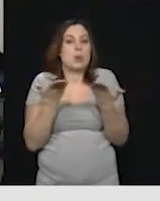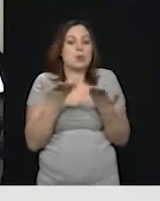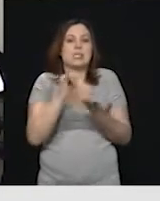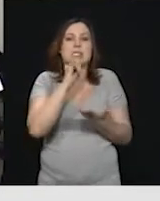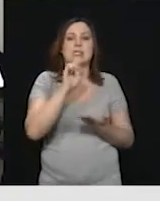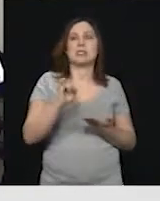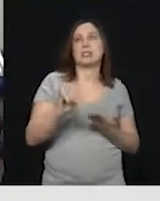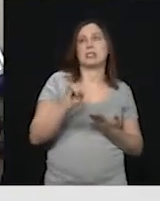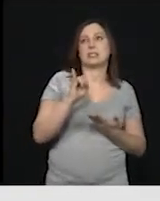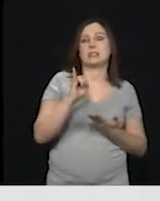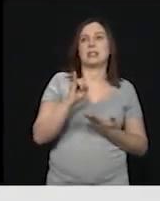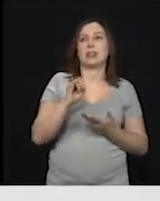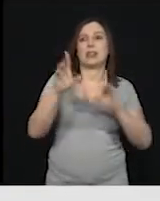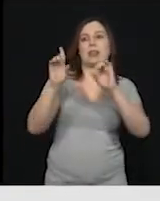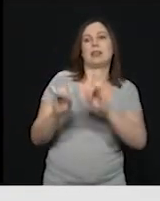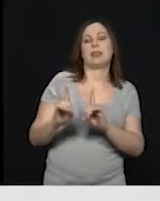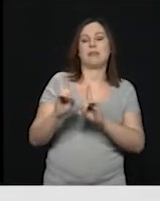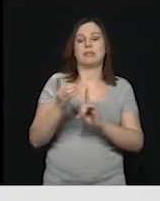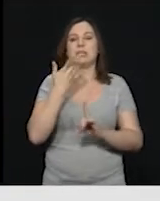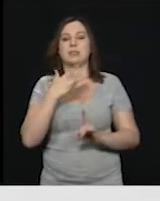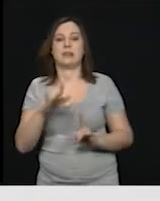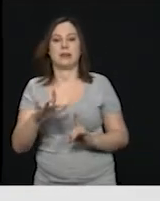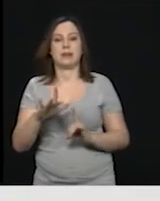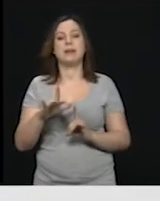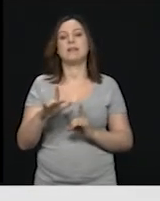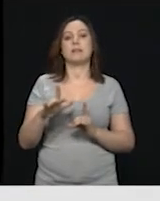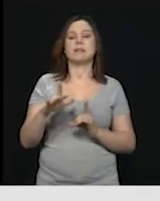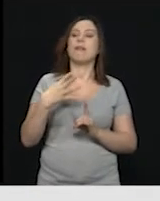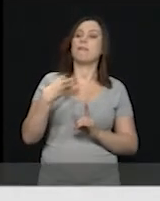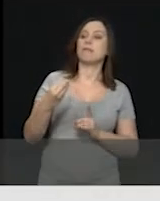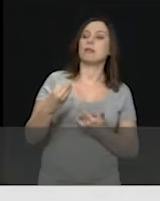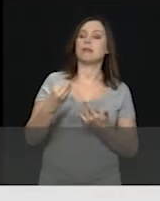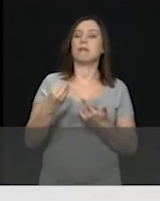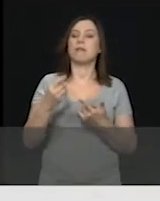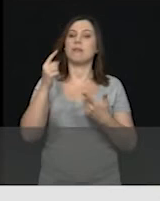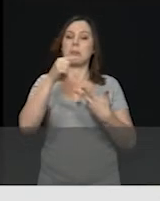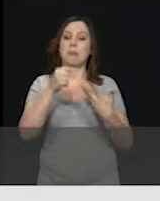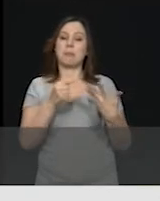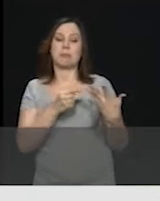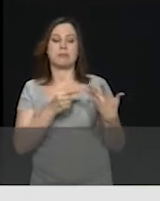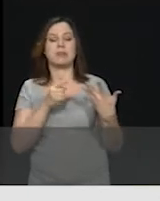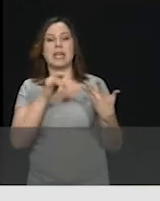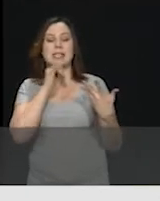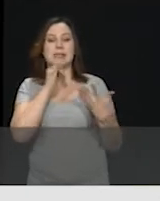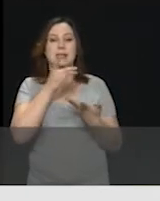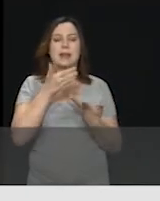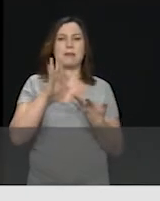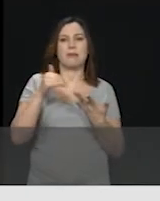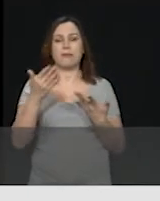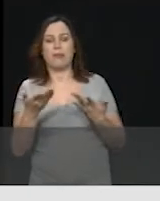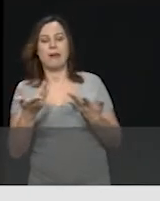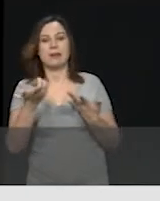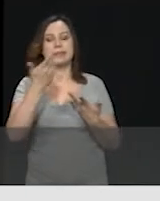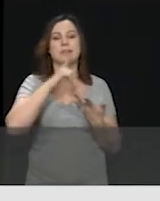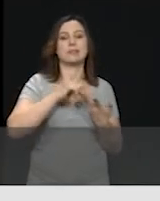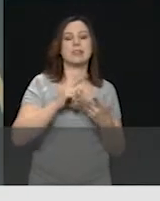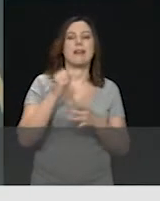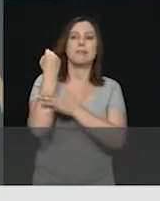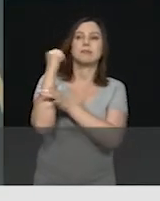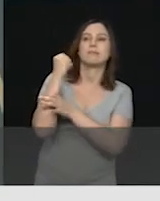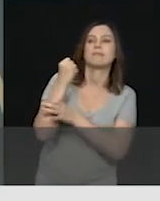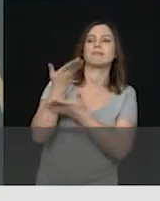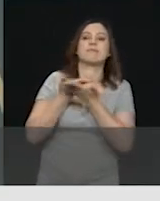expandir para o público externo porque hoje em dia se você que se você tem uma criança com deficiência e você tem os recursos e